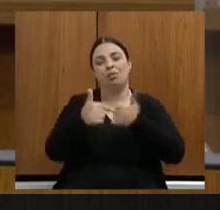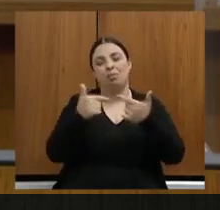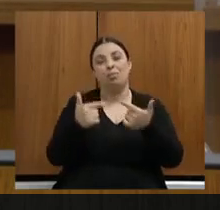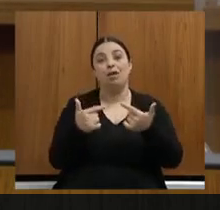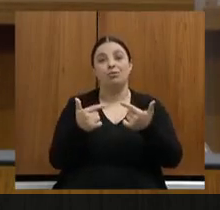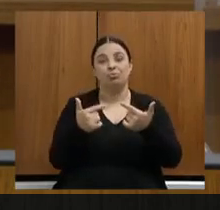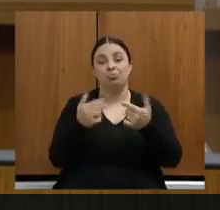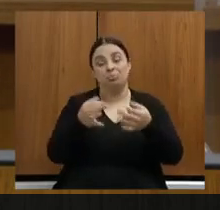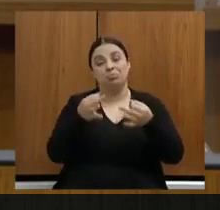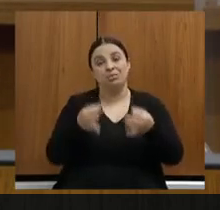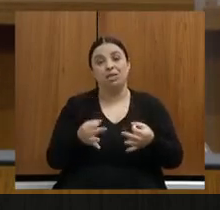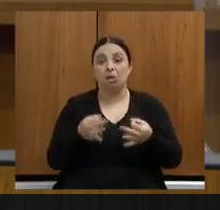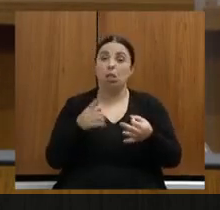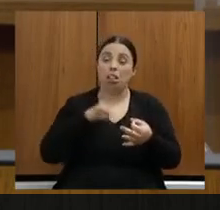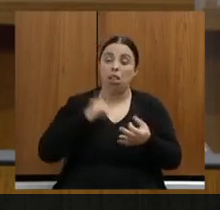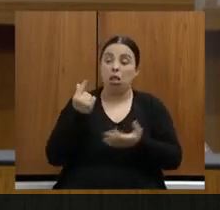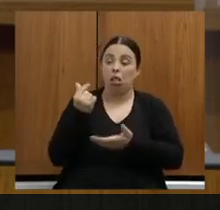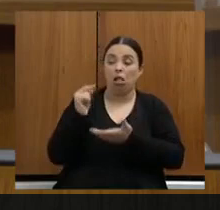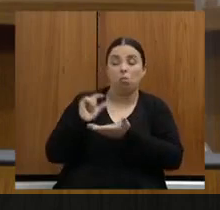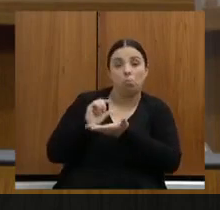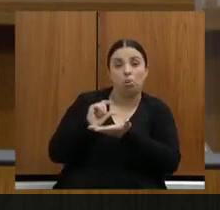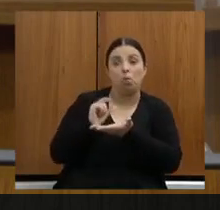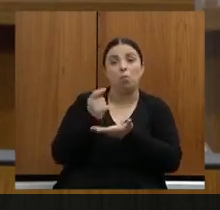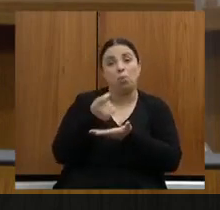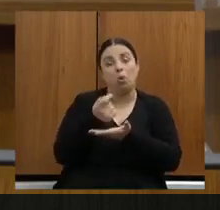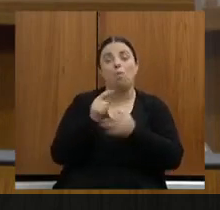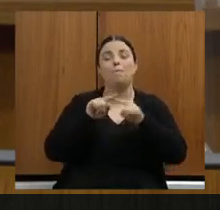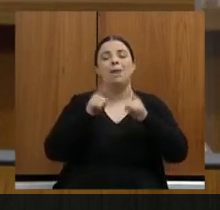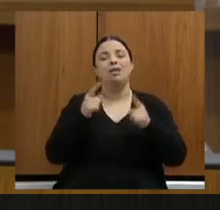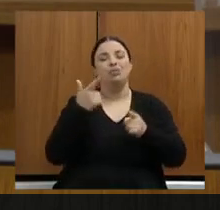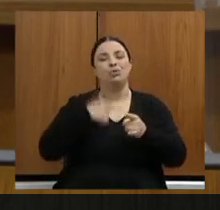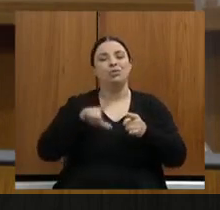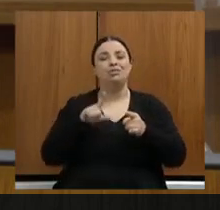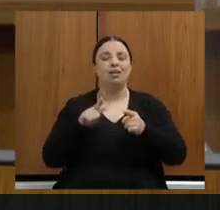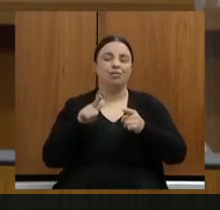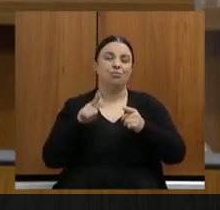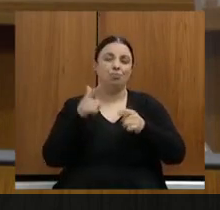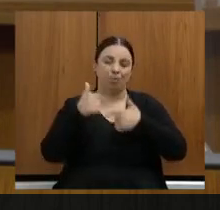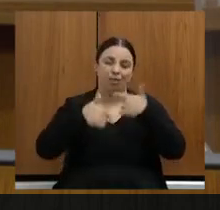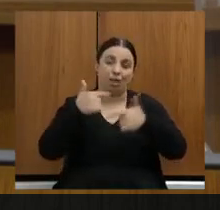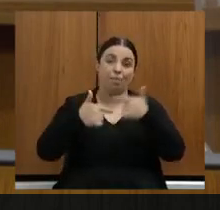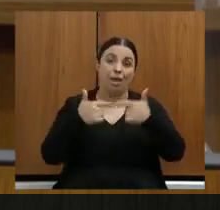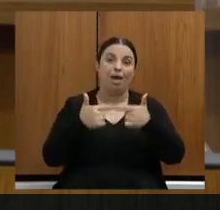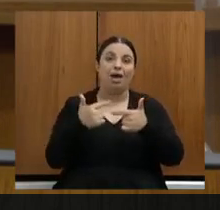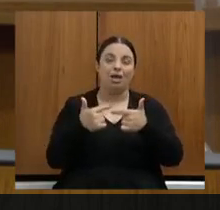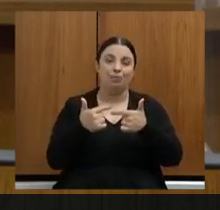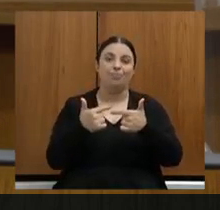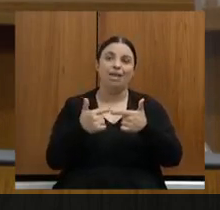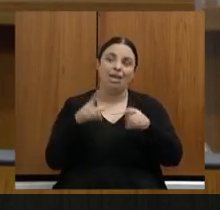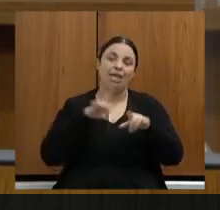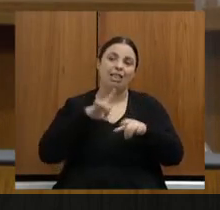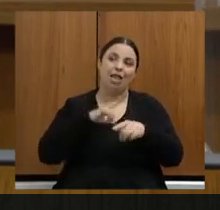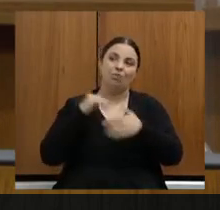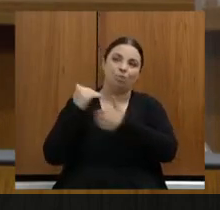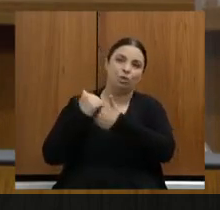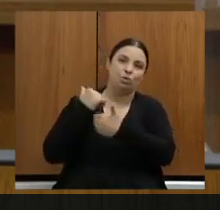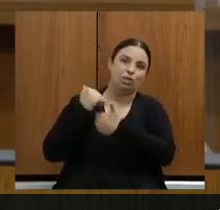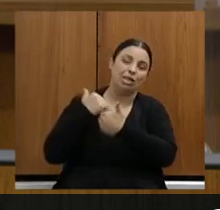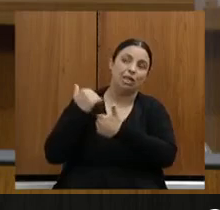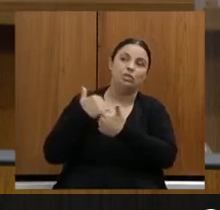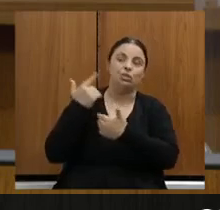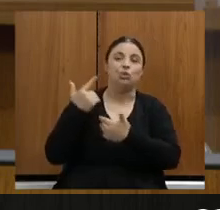que a gente pode trazer aqui para toda a sociedade de Minas Gerais tudo isso sobre as orientações do nosso Governador